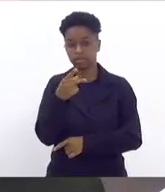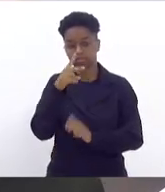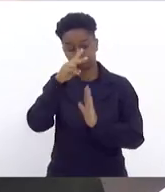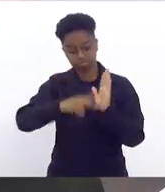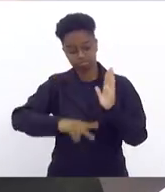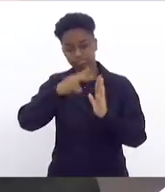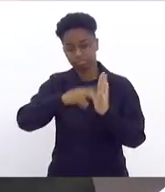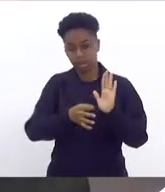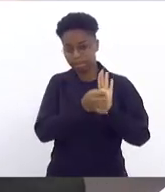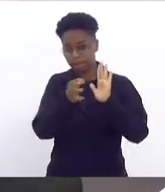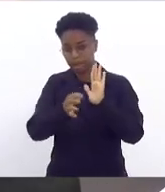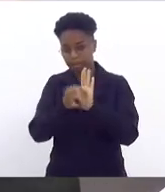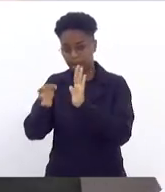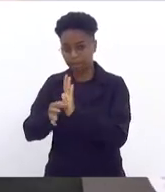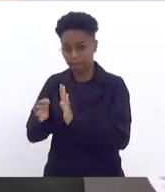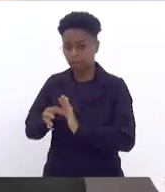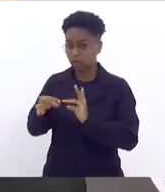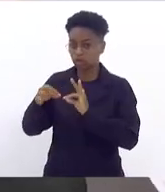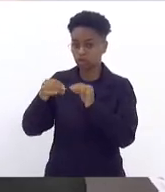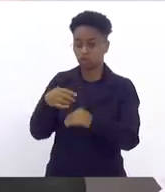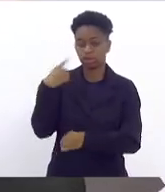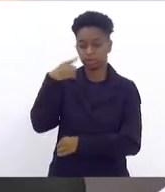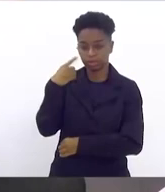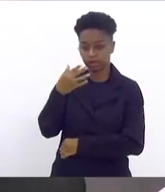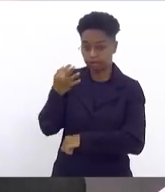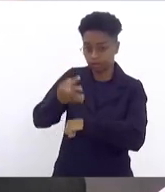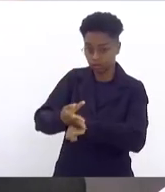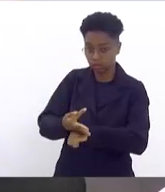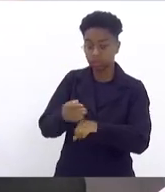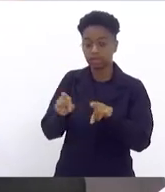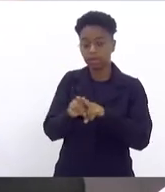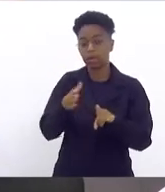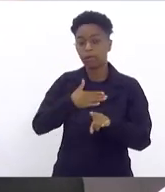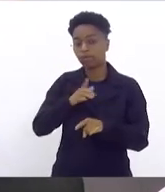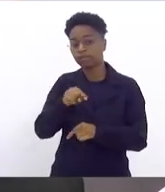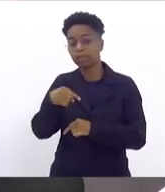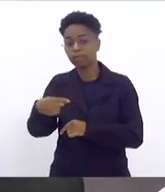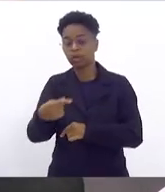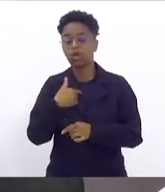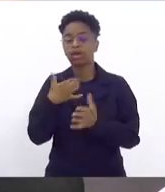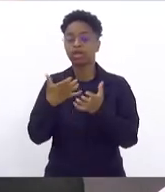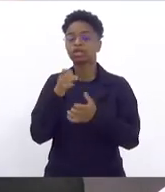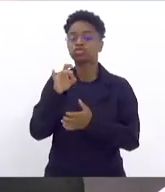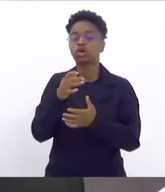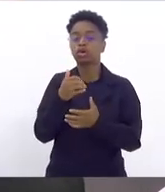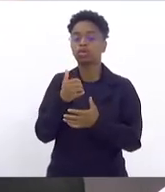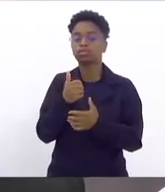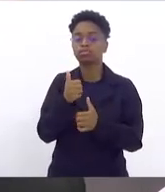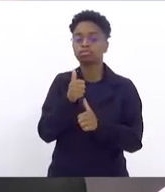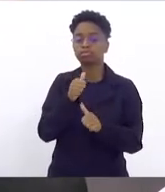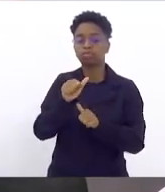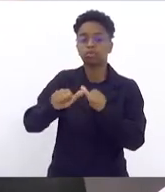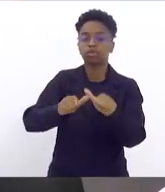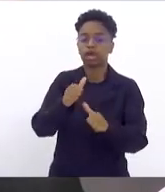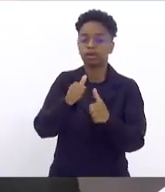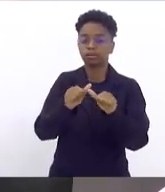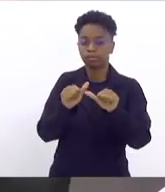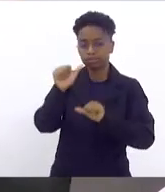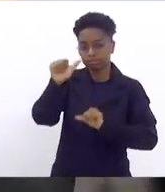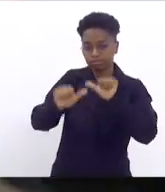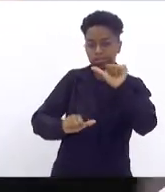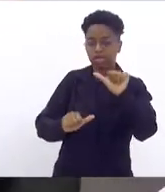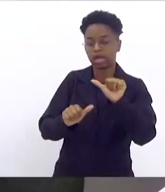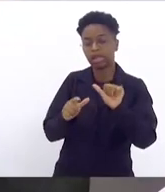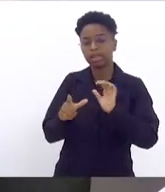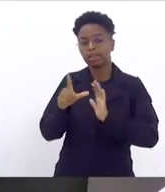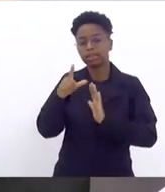os pareceres dos deputados que estão ausentes e o meu vinha na sequência, eu queria só inverter, quer dizer... que lesse o meu